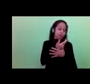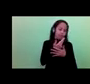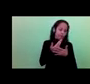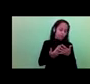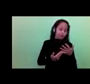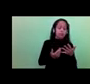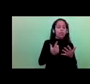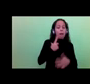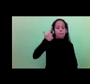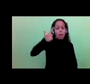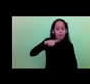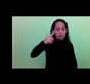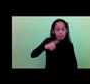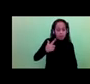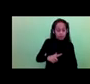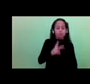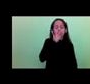que se repetem.